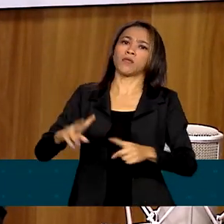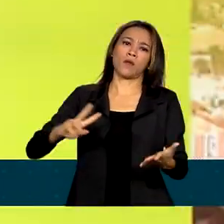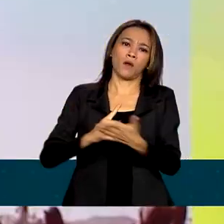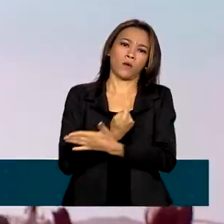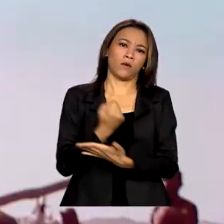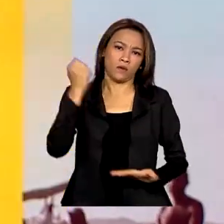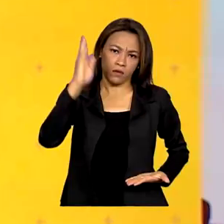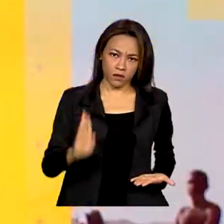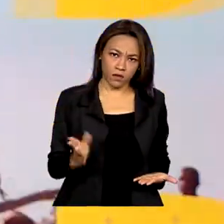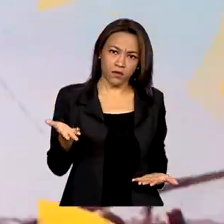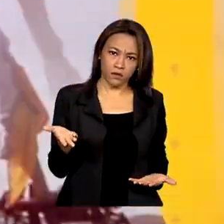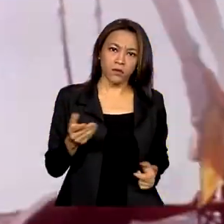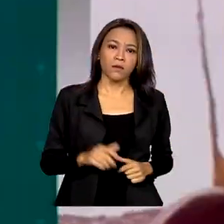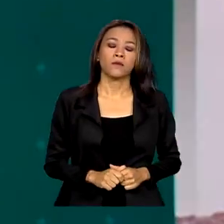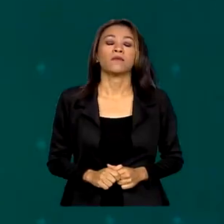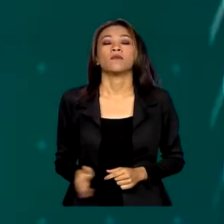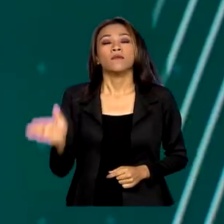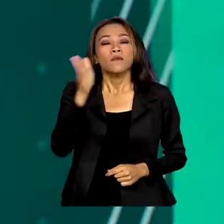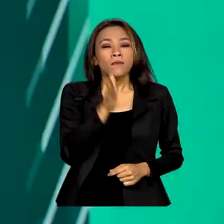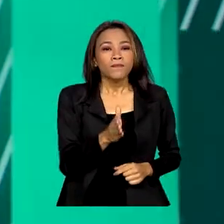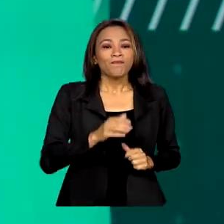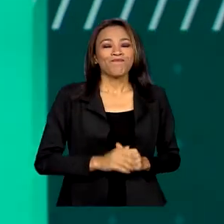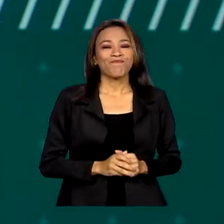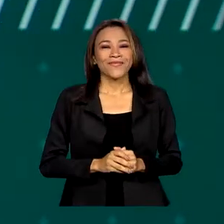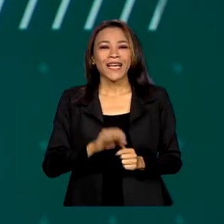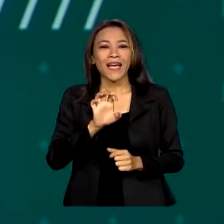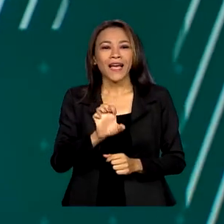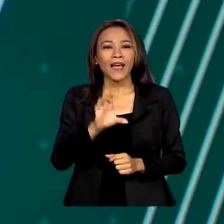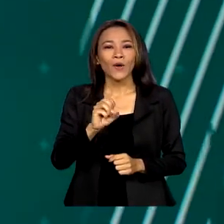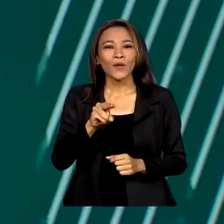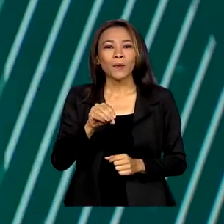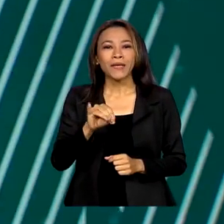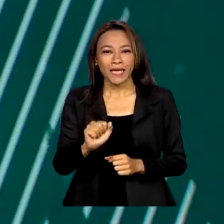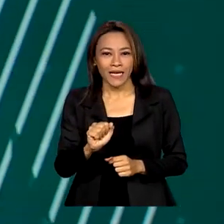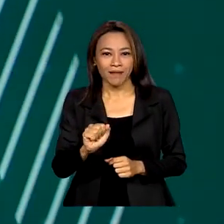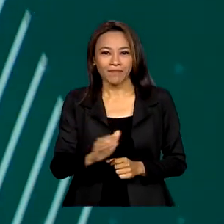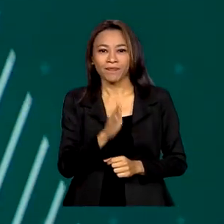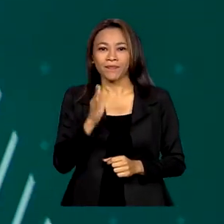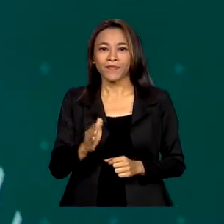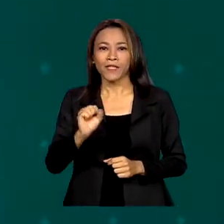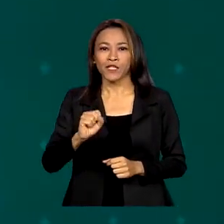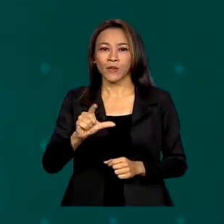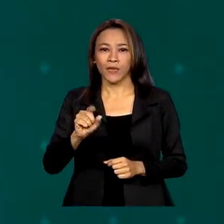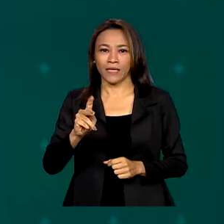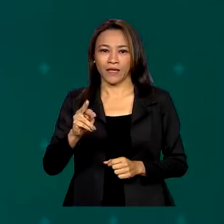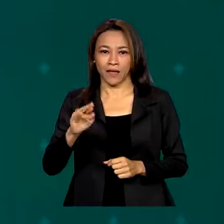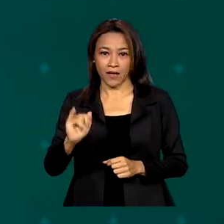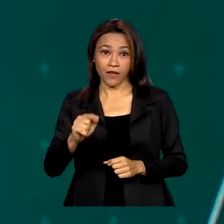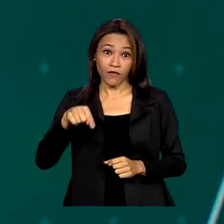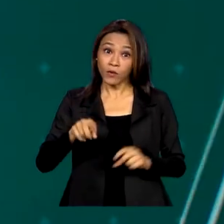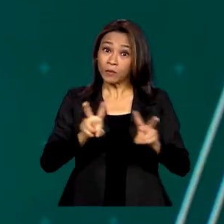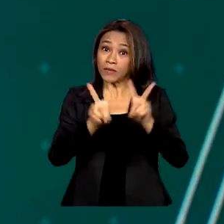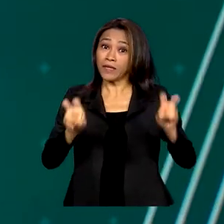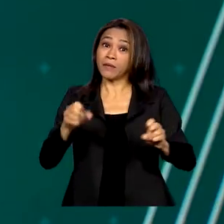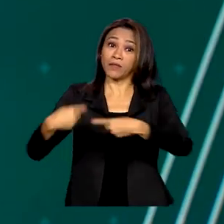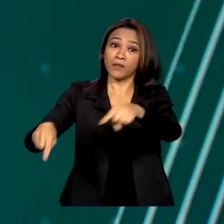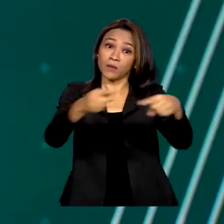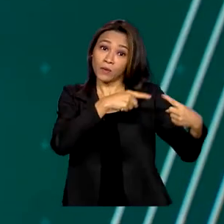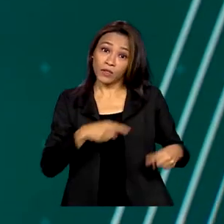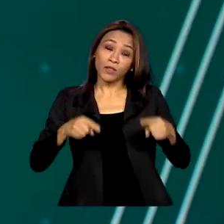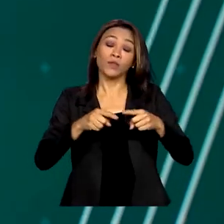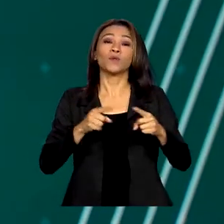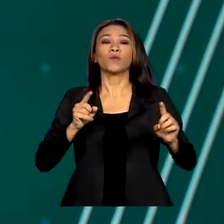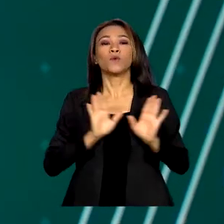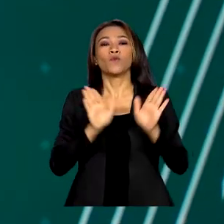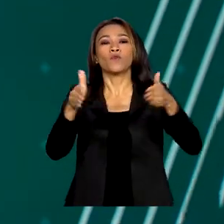Brasil. A economia solidária foi um dos temas discutidos no terceiro dia de programação do Fórum